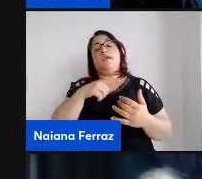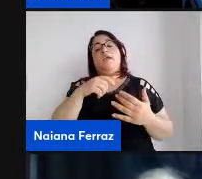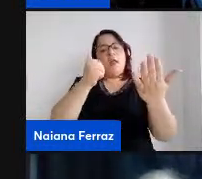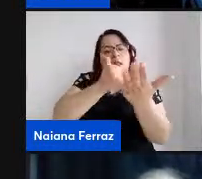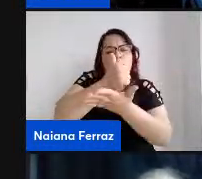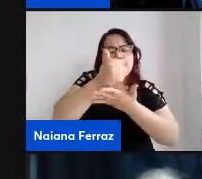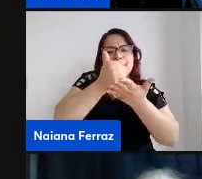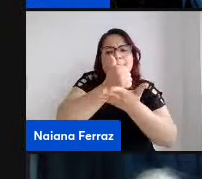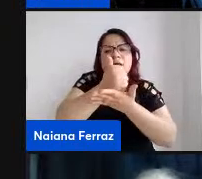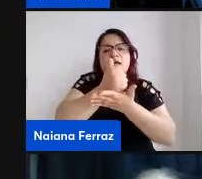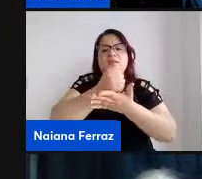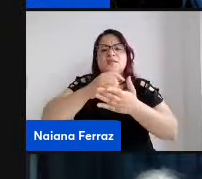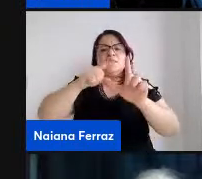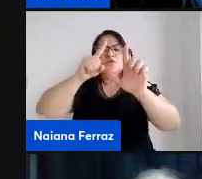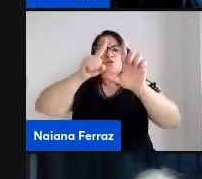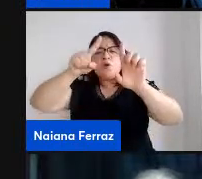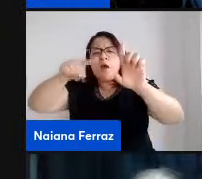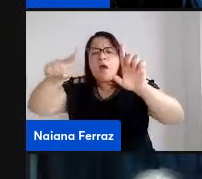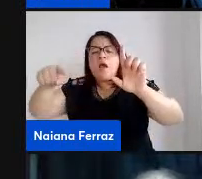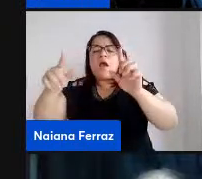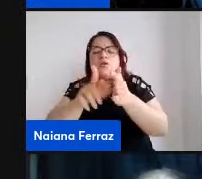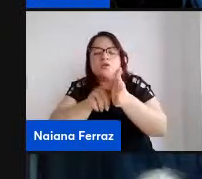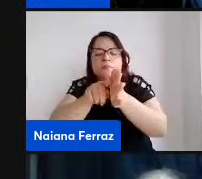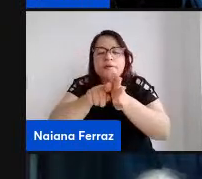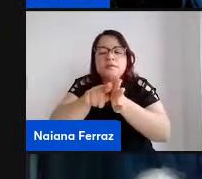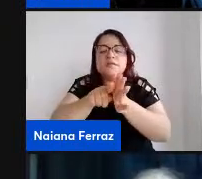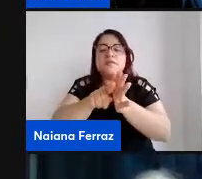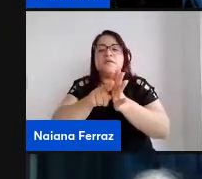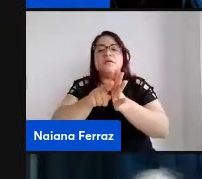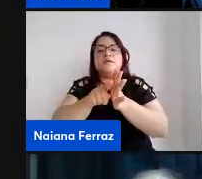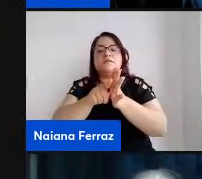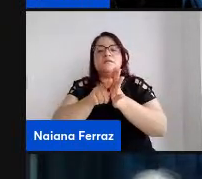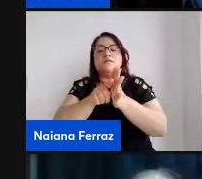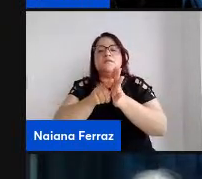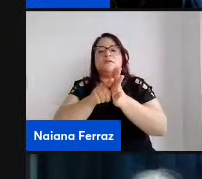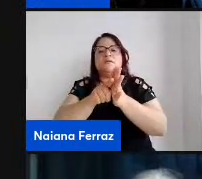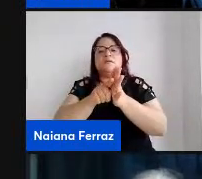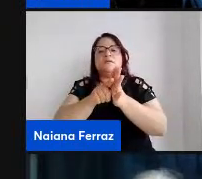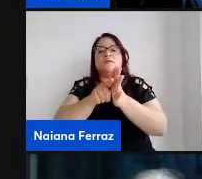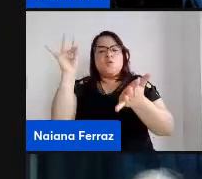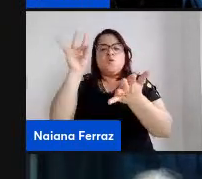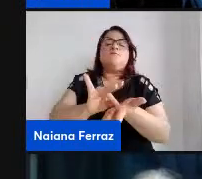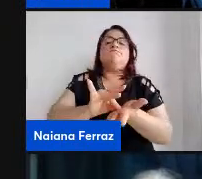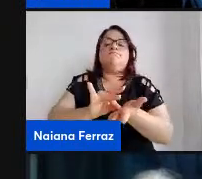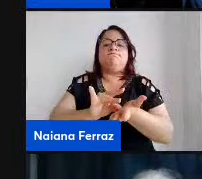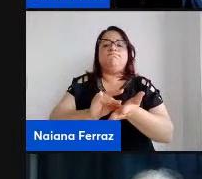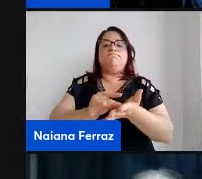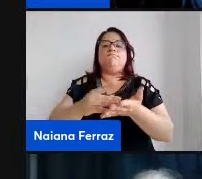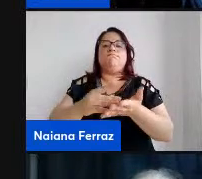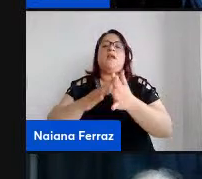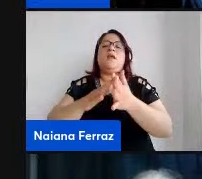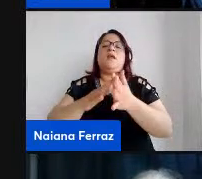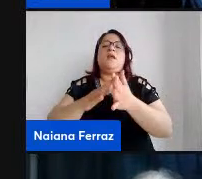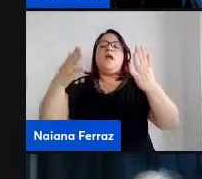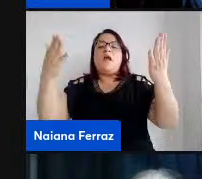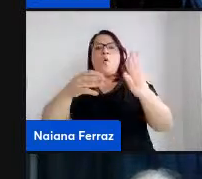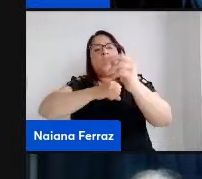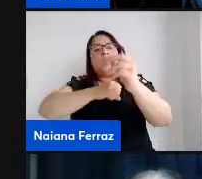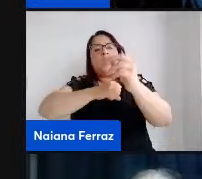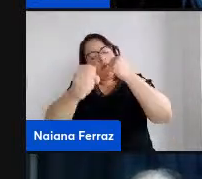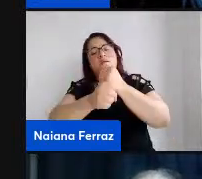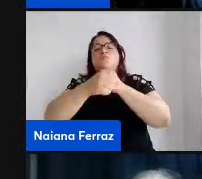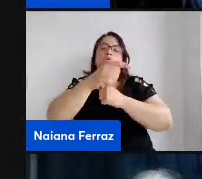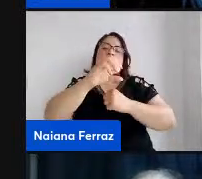de pesquisas fundamentadas em evidência, neste ano de 2022 que